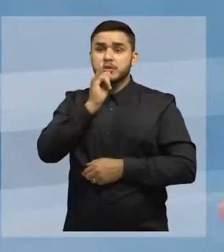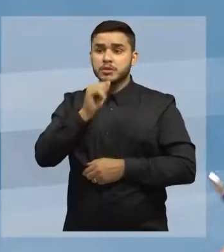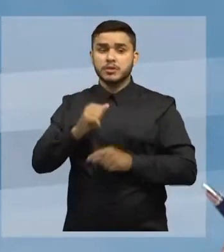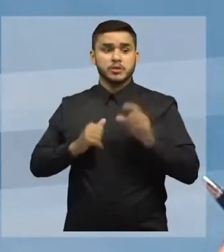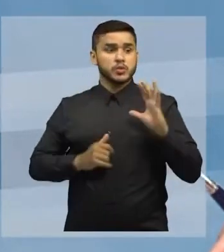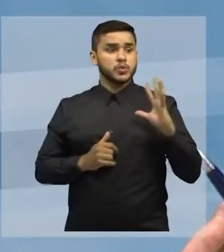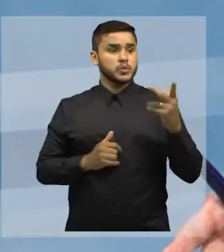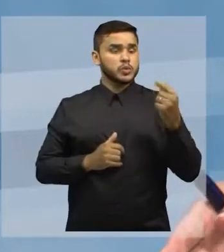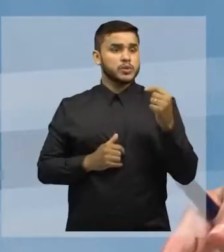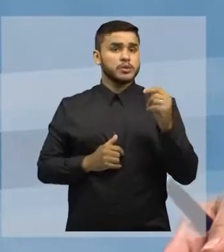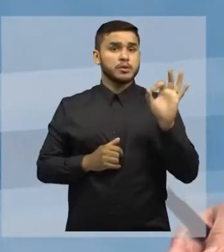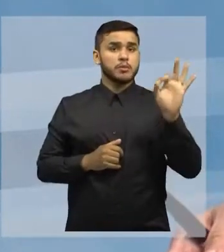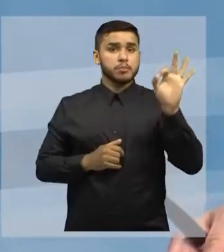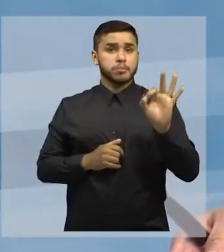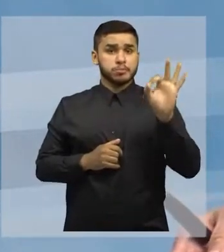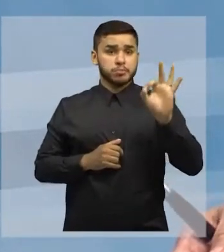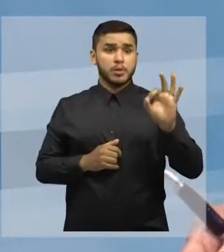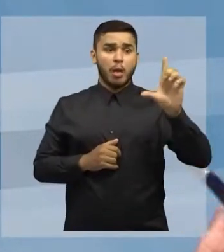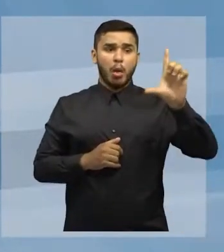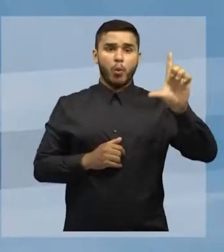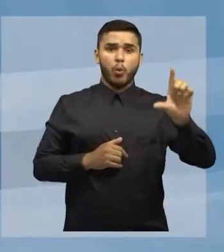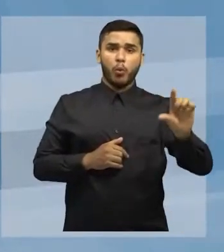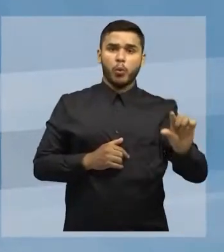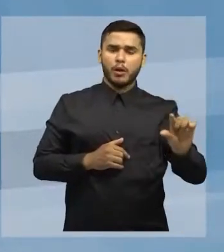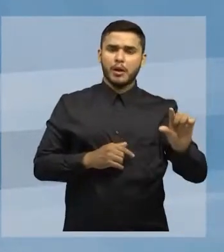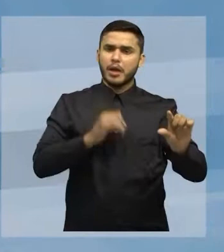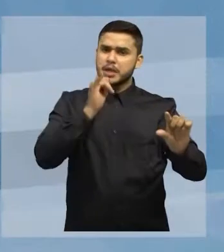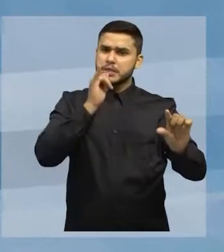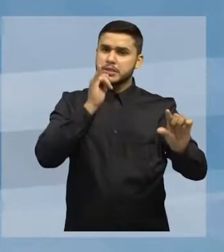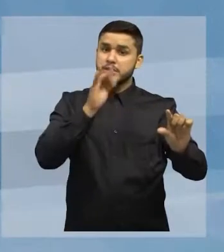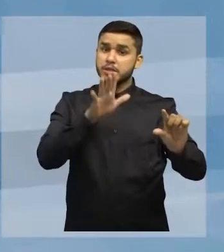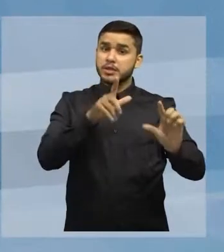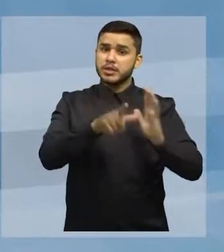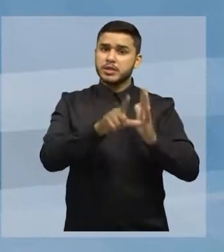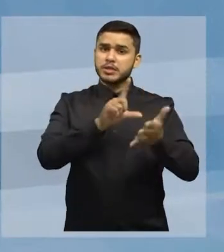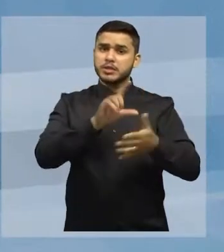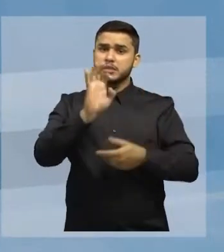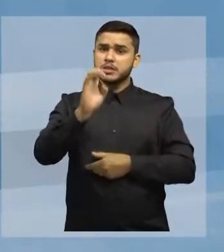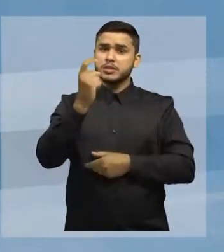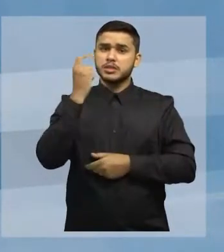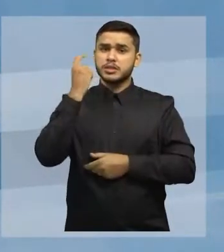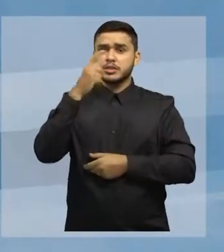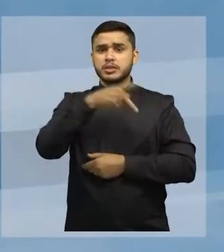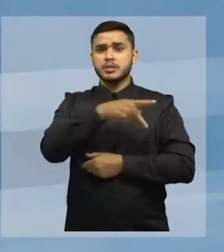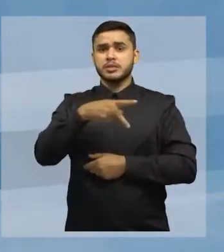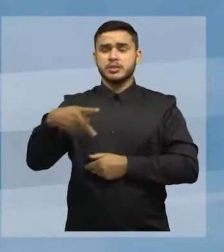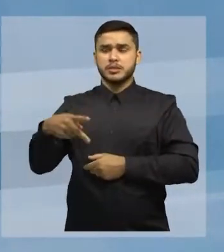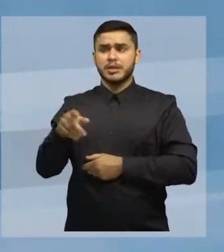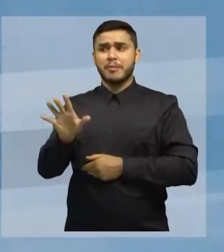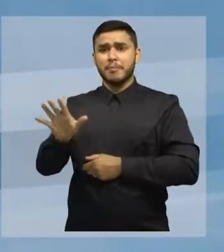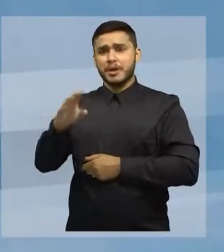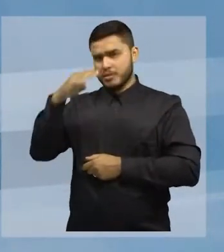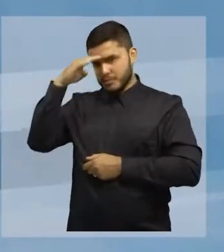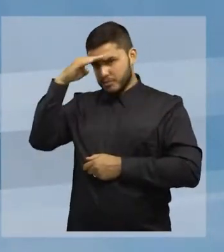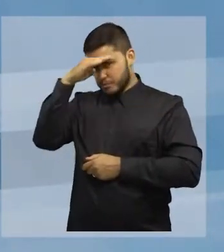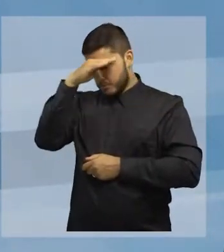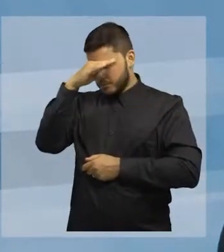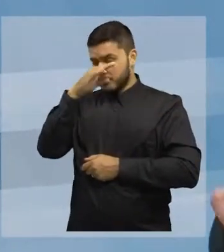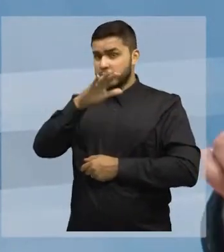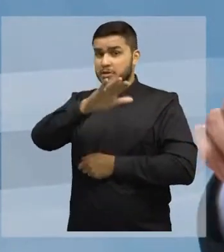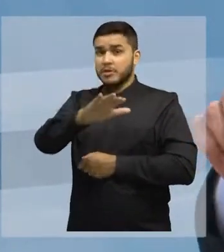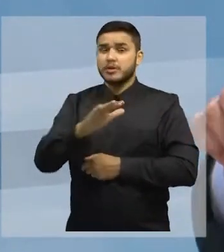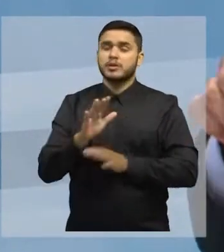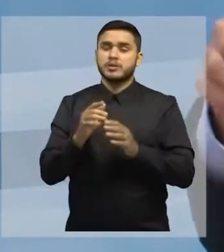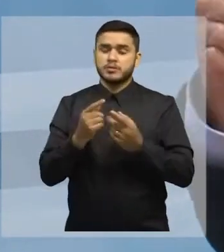mas essa sua aprovação é positiva. E depois da recessão que o país passou até agora, os índices